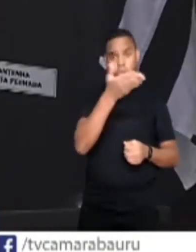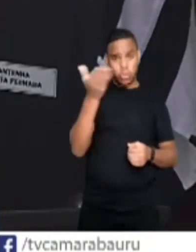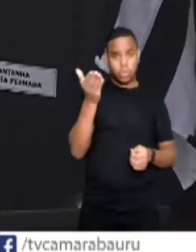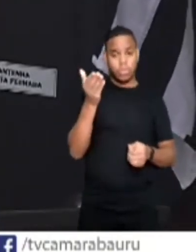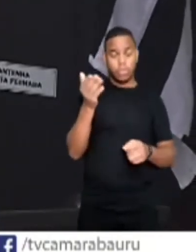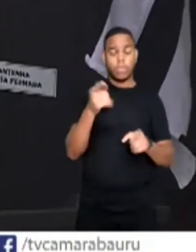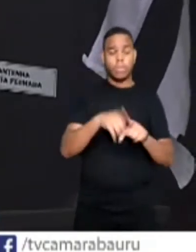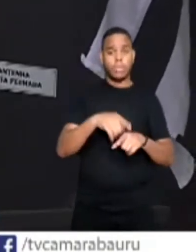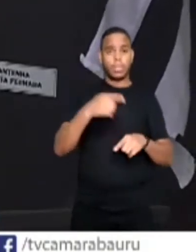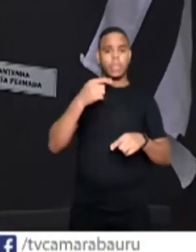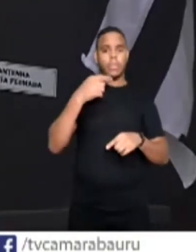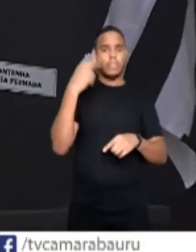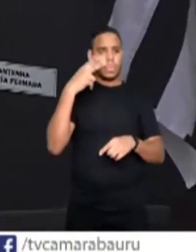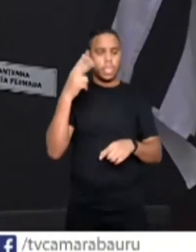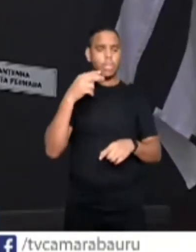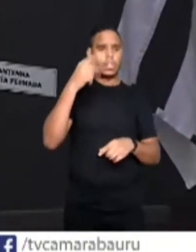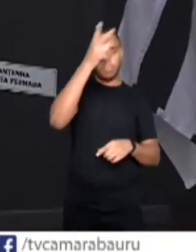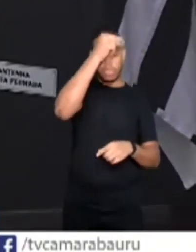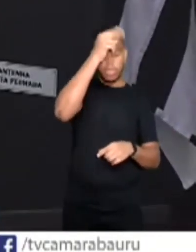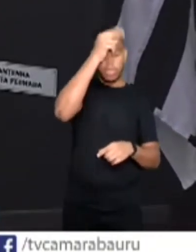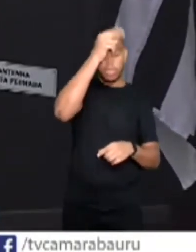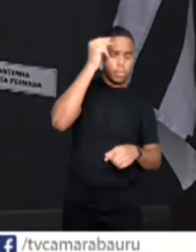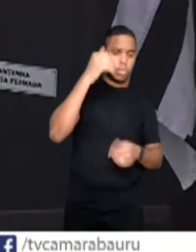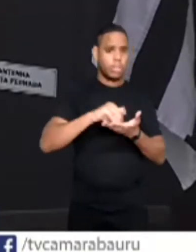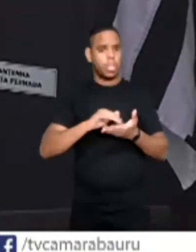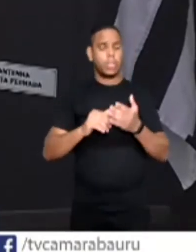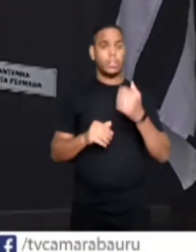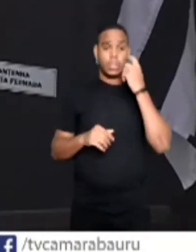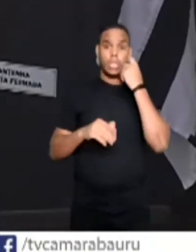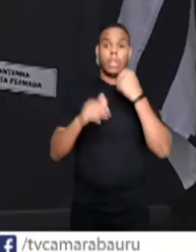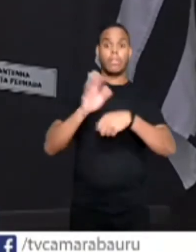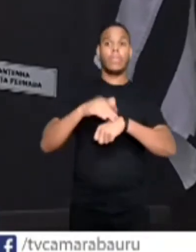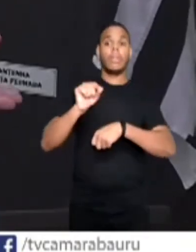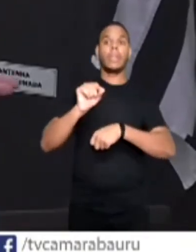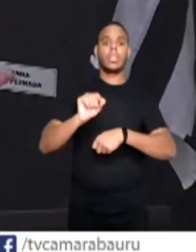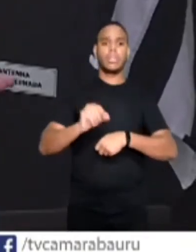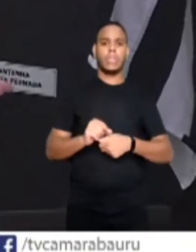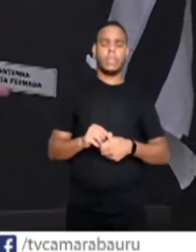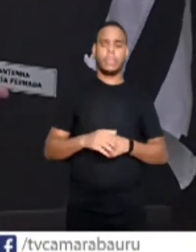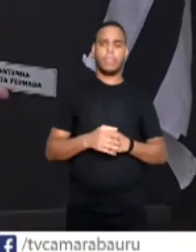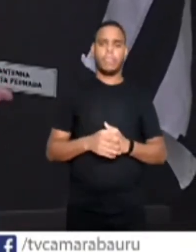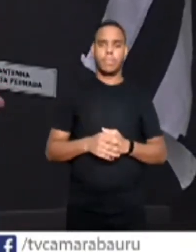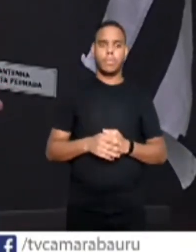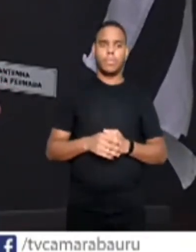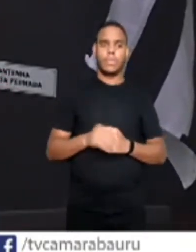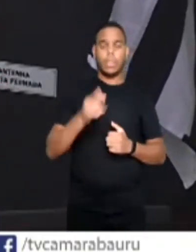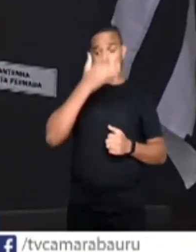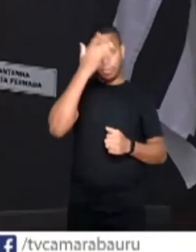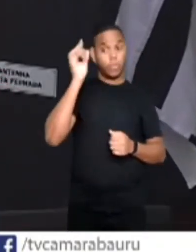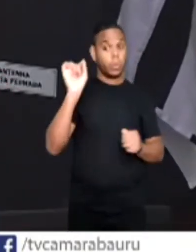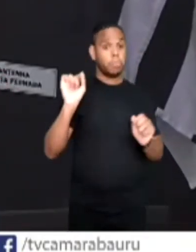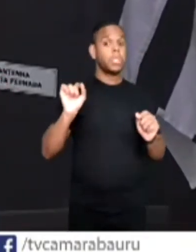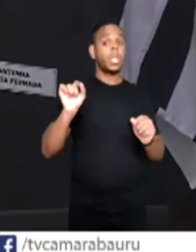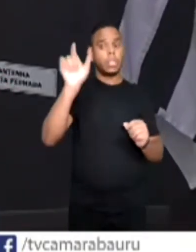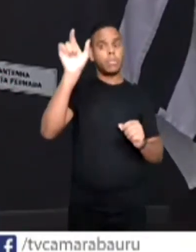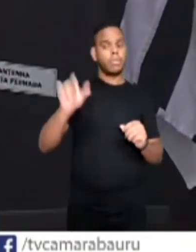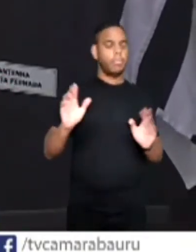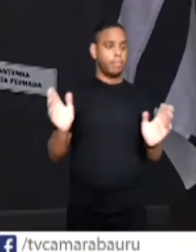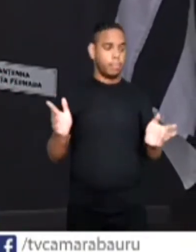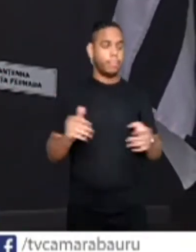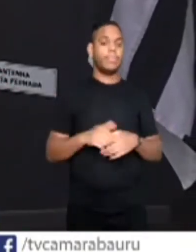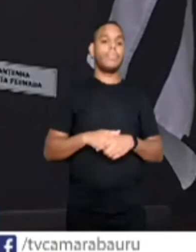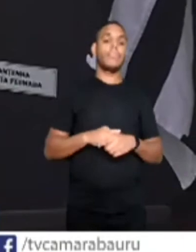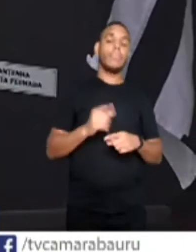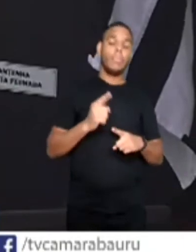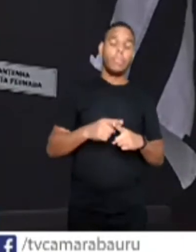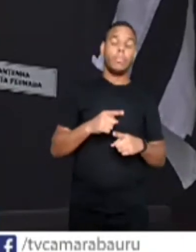o vereador, o prefeito, o secretário. Quem faz isso? É alguém. Né? Por isso que, na maioria das vezes,